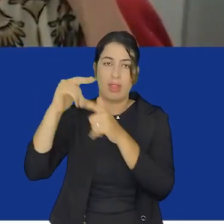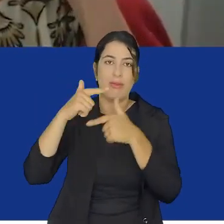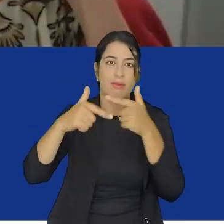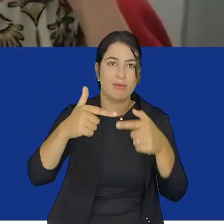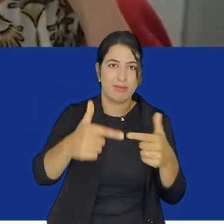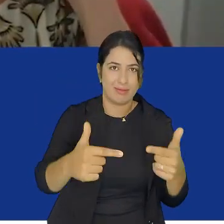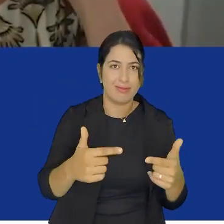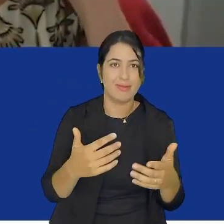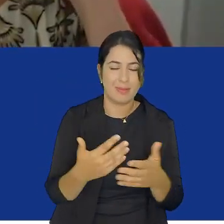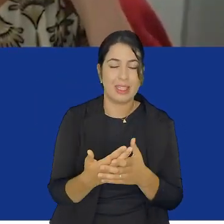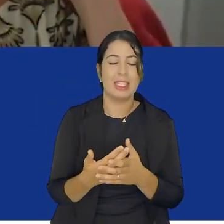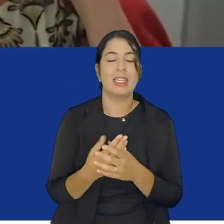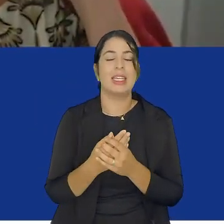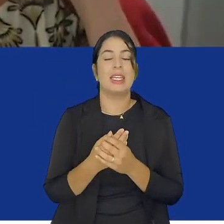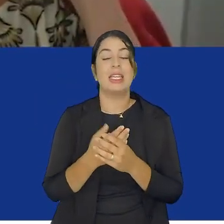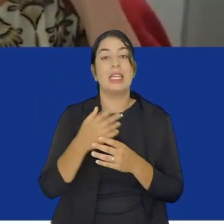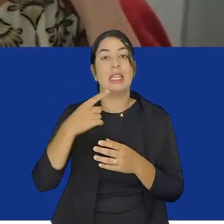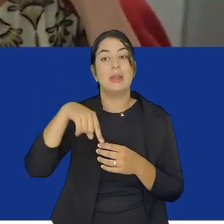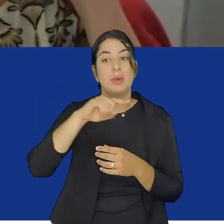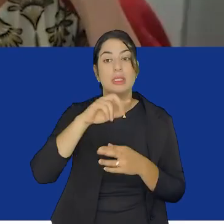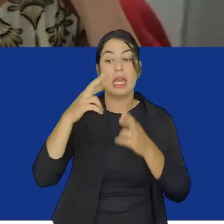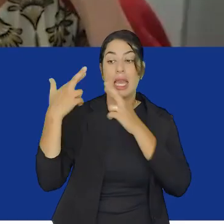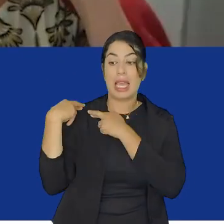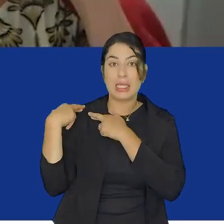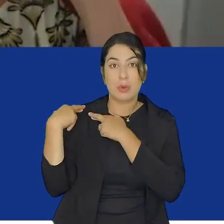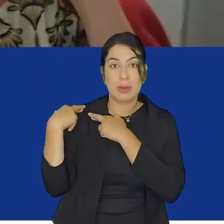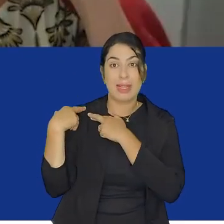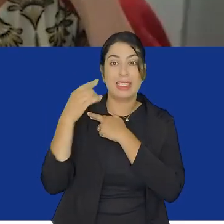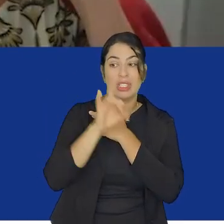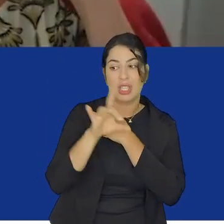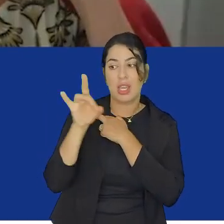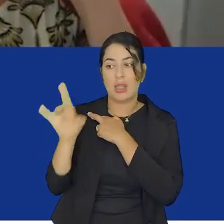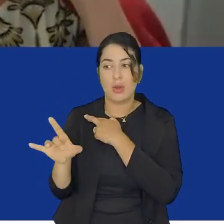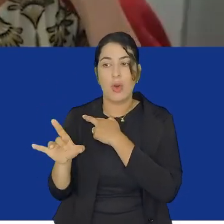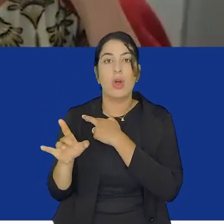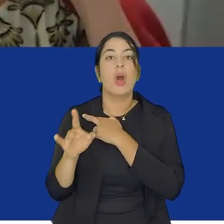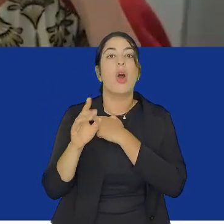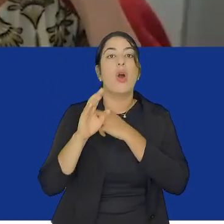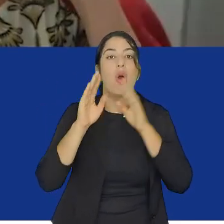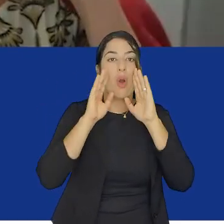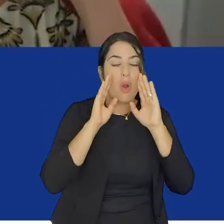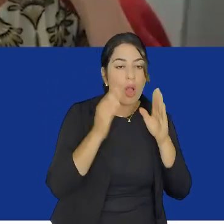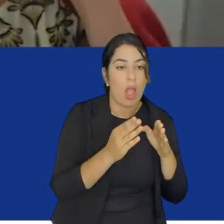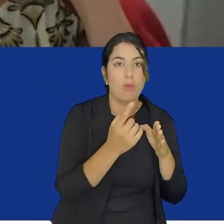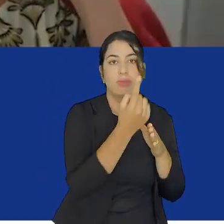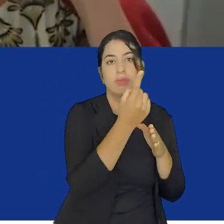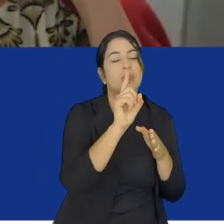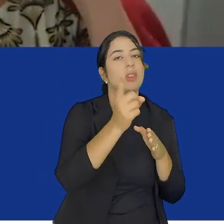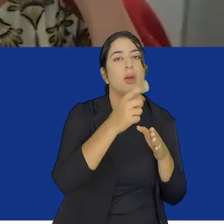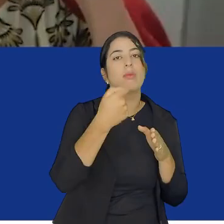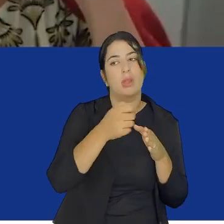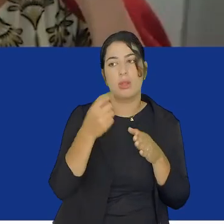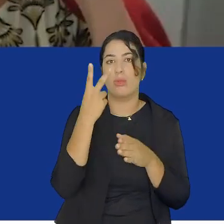vai reconhecer a responsabilidade de cada um e a história de cada um. Eu não posso olhar só e acho que isso conversa, né, muito com o que a Carla trouxe